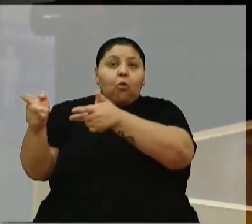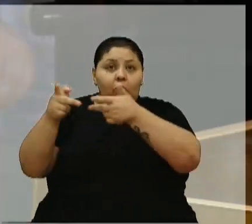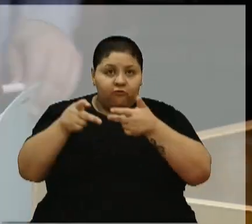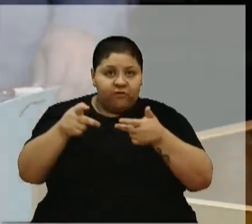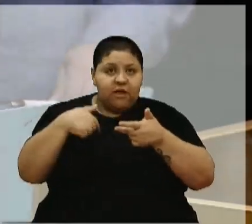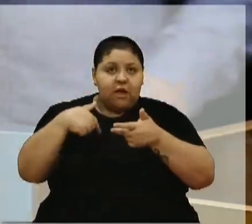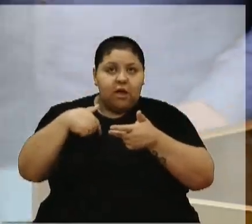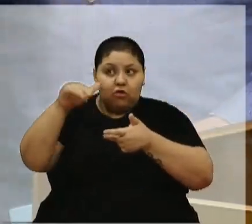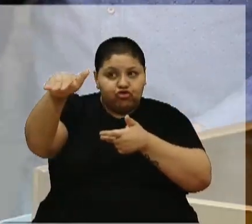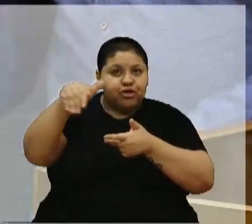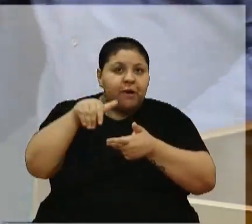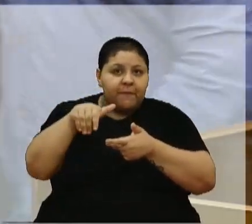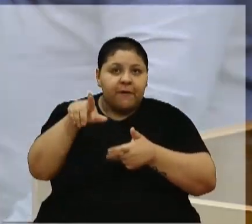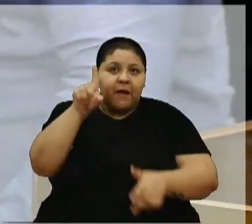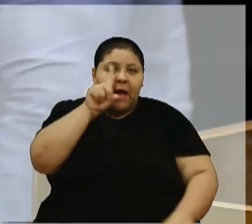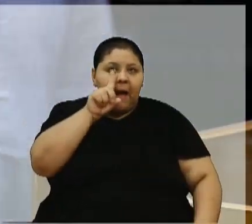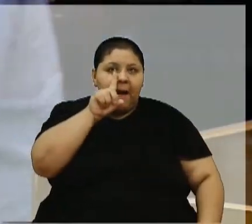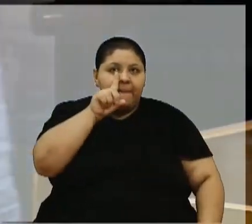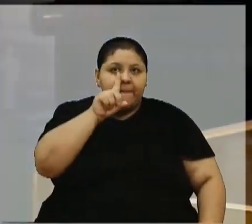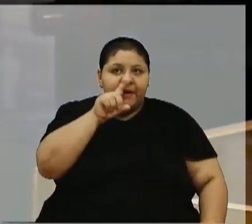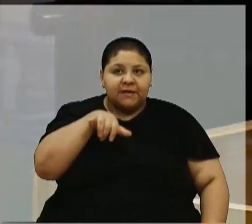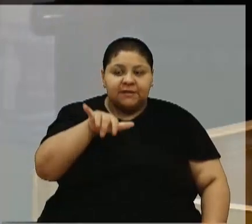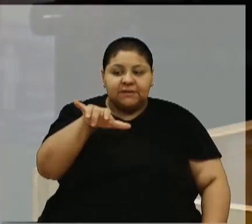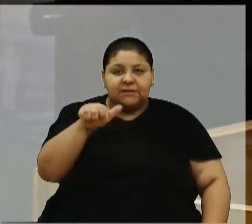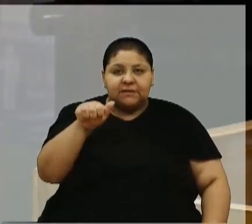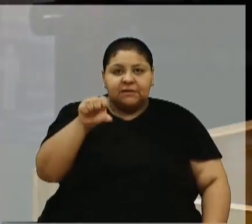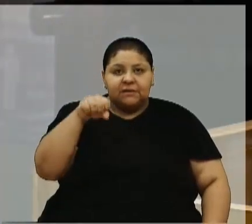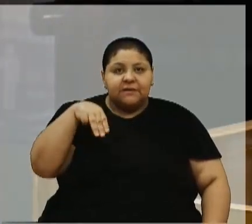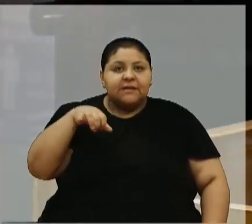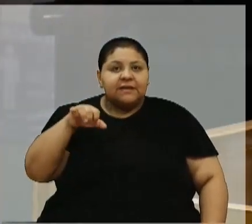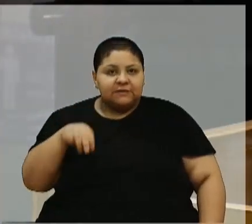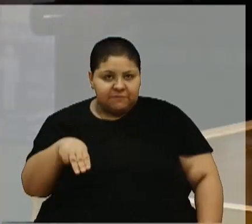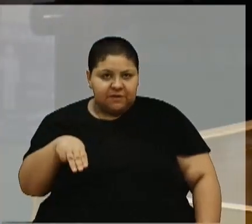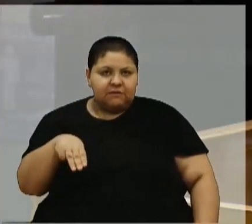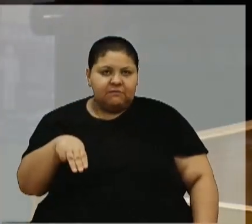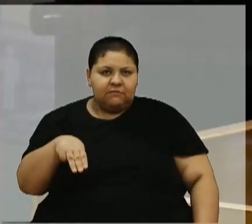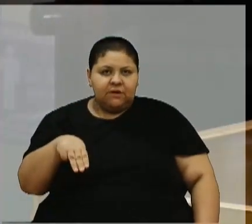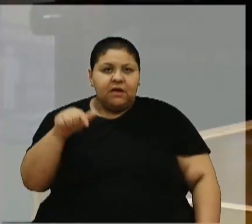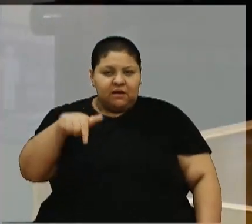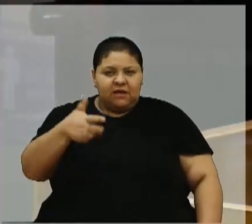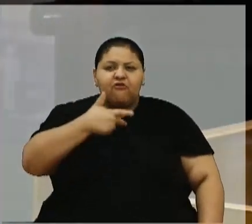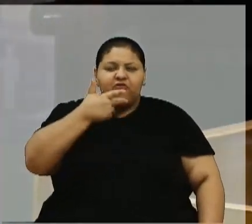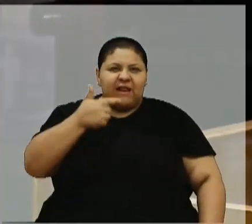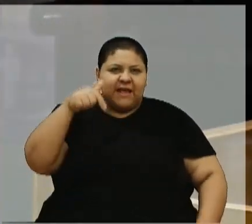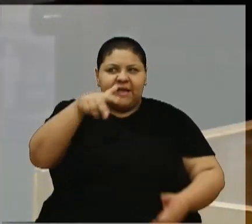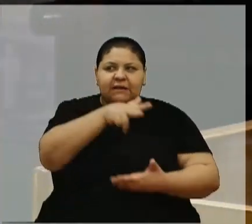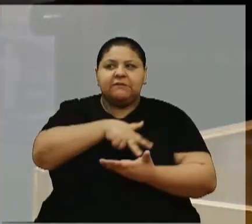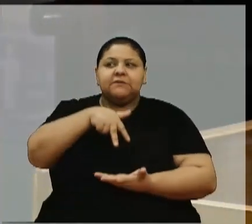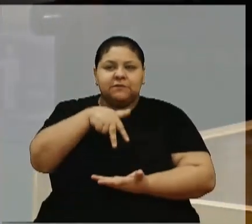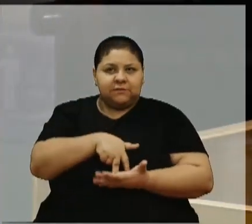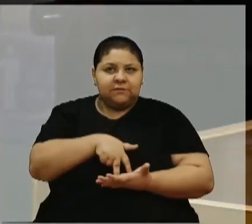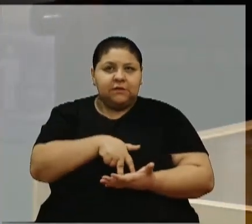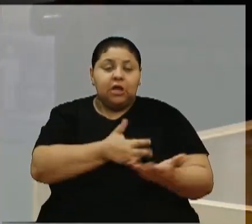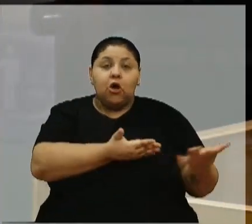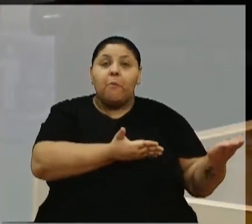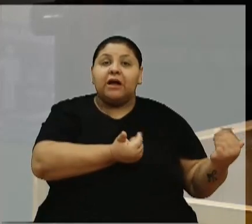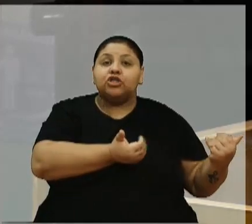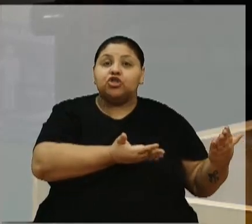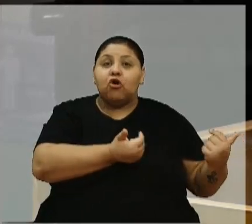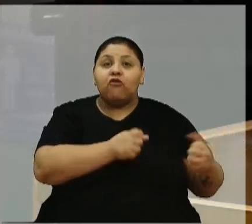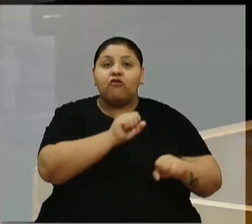a mãe da Yasmin, que foi um caso que eu trouxe aqui para essa tribuna, que é uma menina que